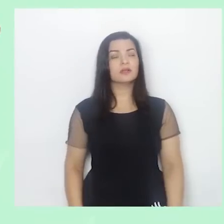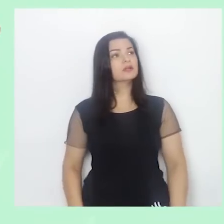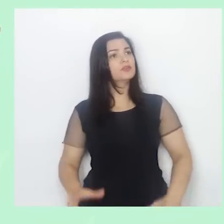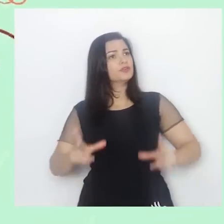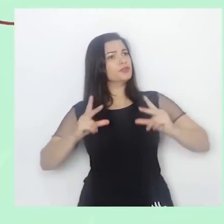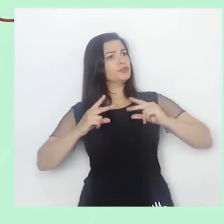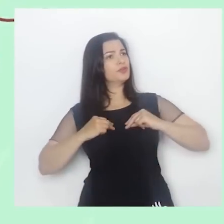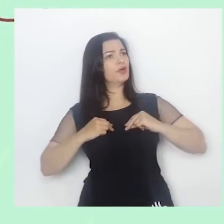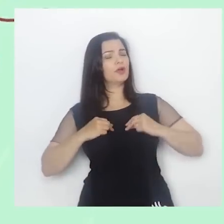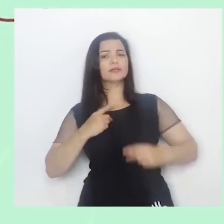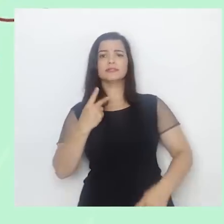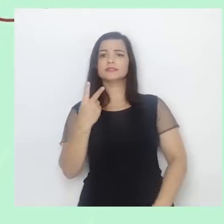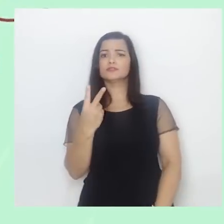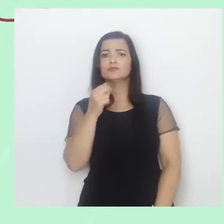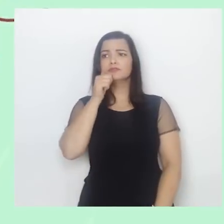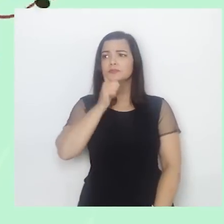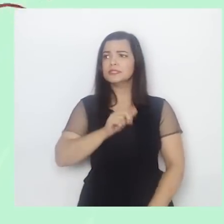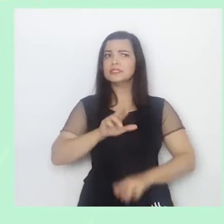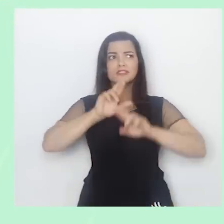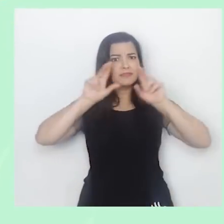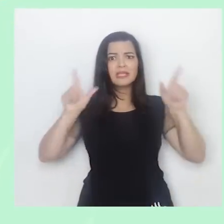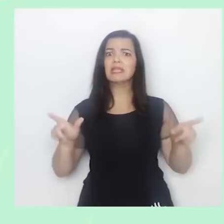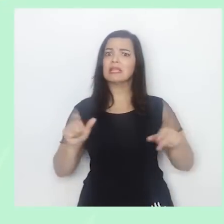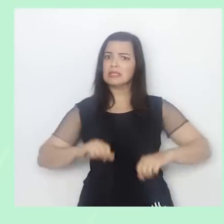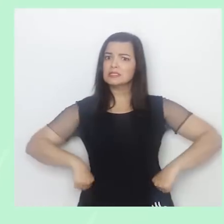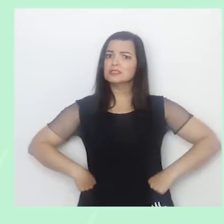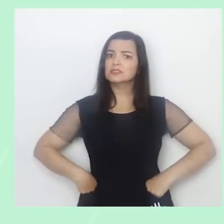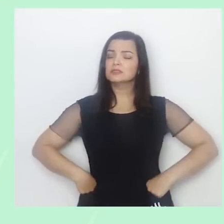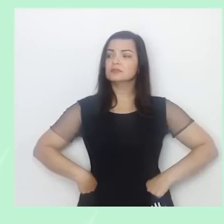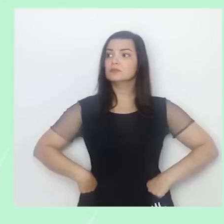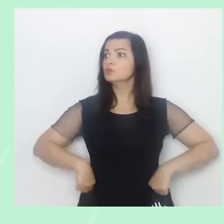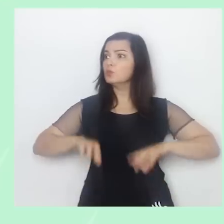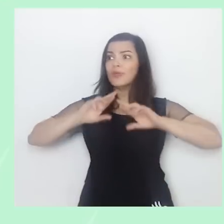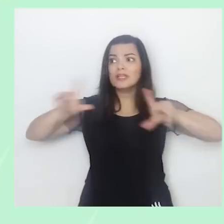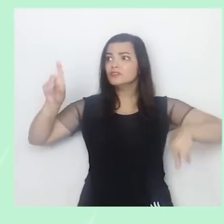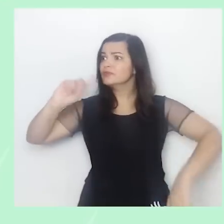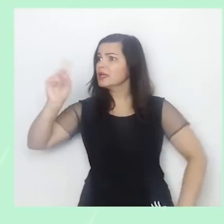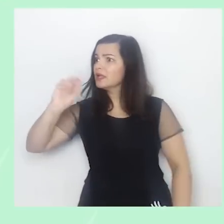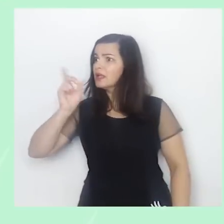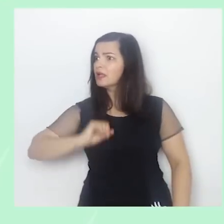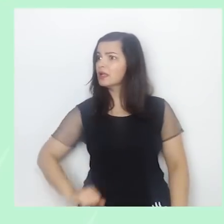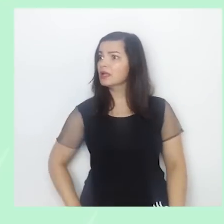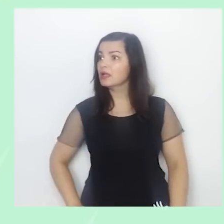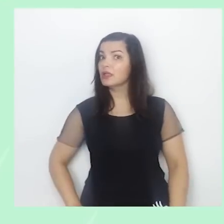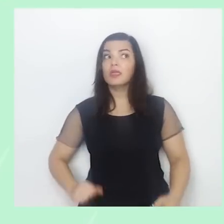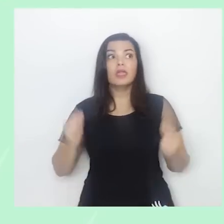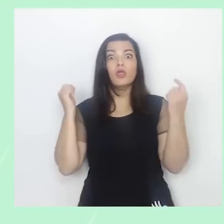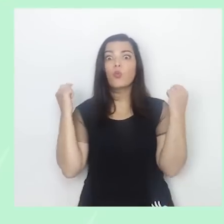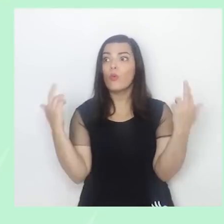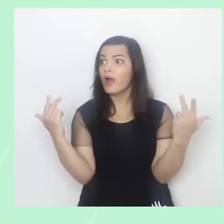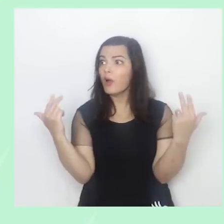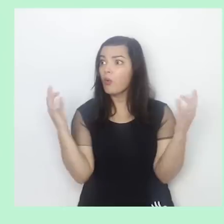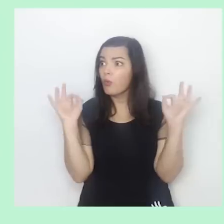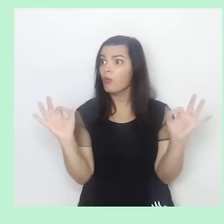Nossa, que meninas diferentes! Diferentes nada! Elas são iguaizinhas. A